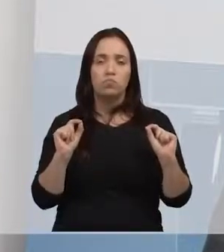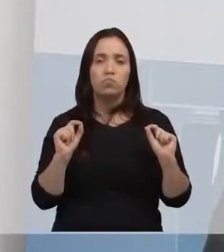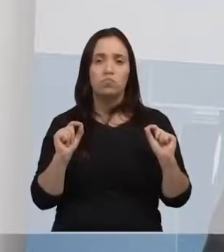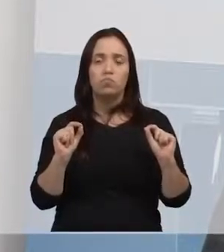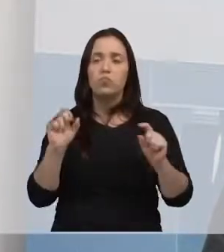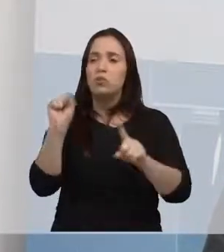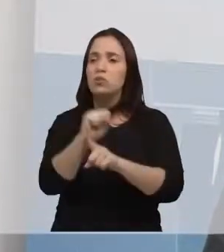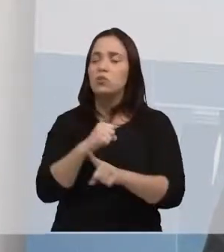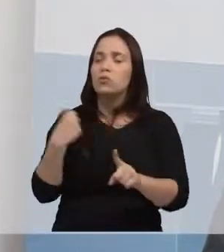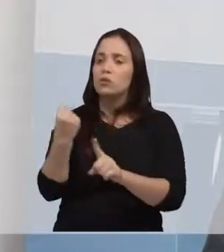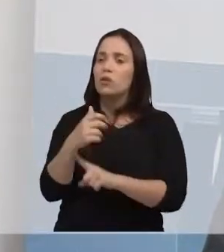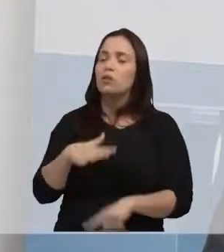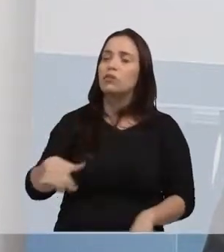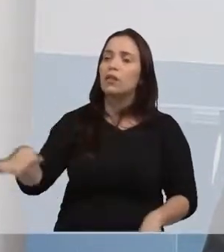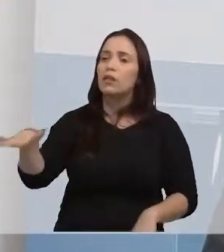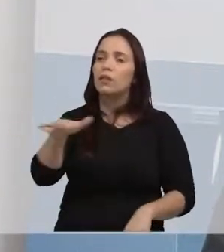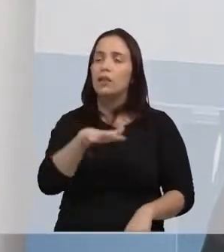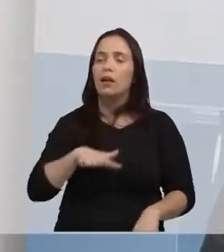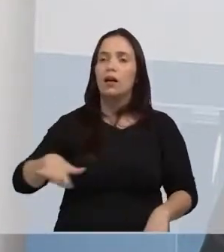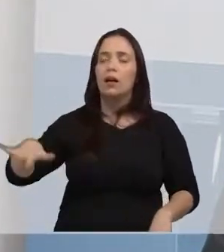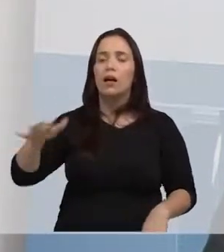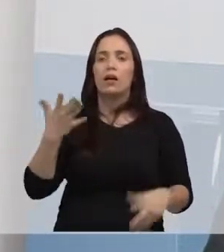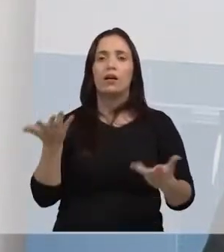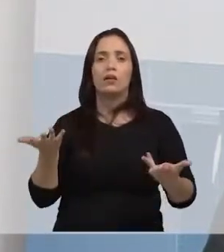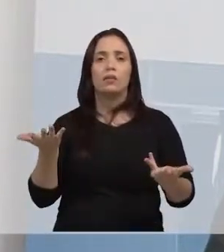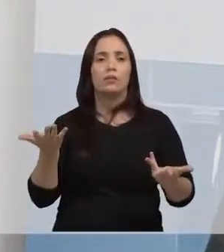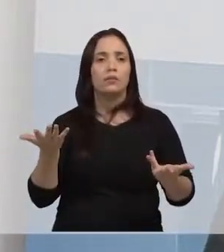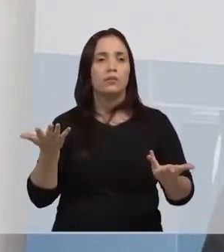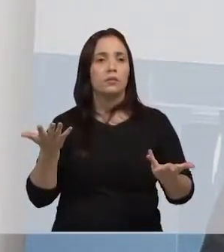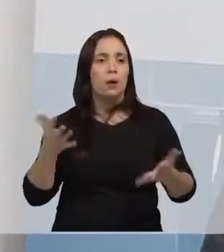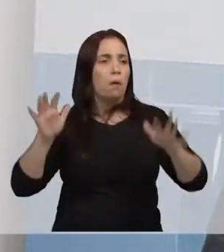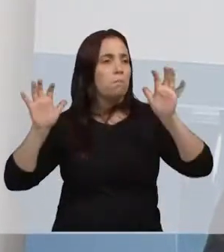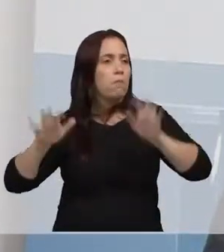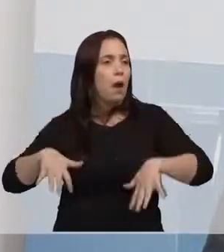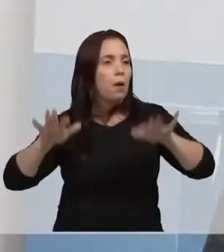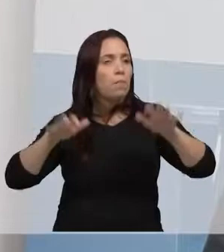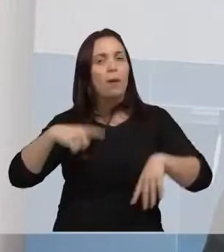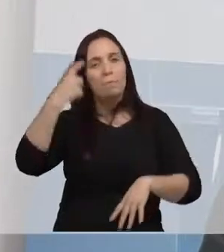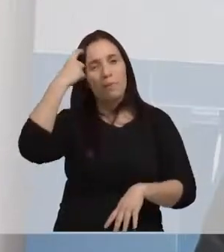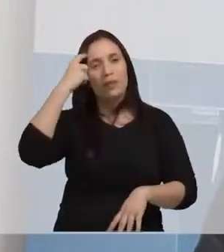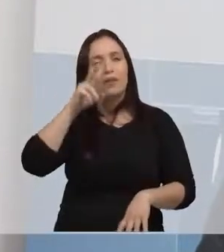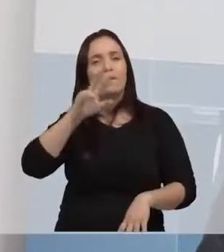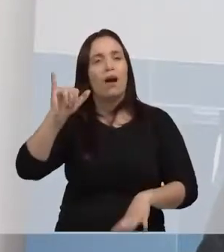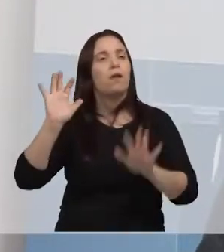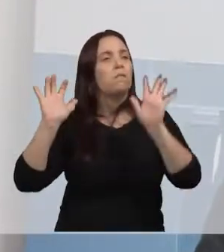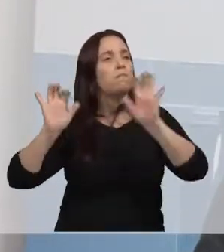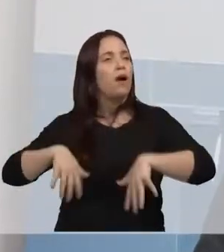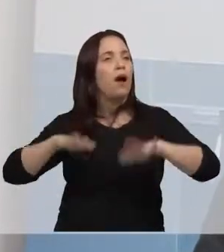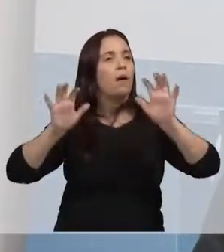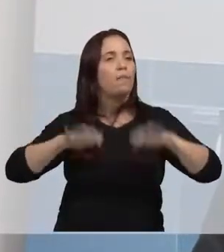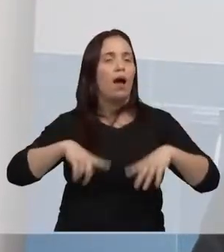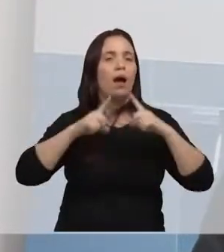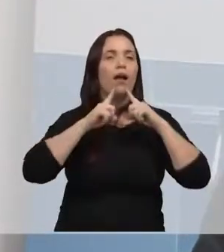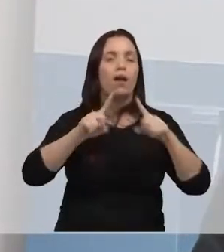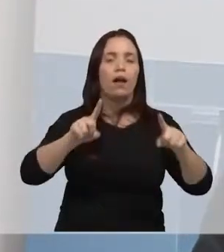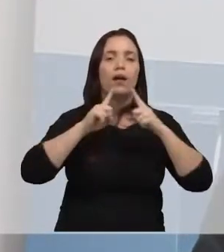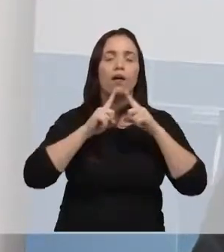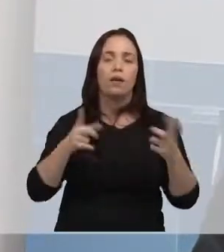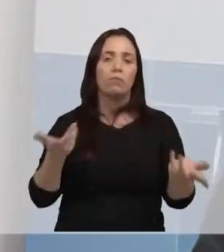clamor social, aquela... Não aconteceu. Que esperavam que acontecesse, até mesmo parece